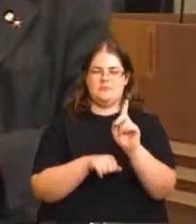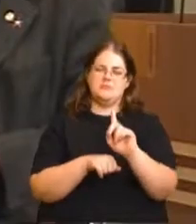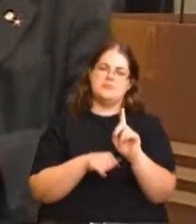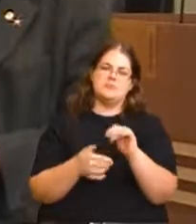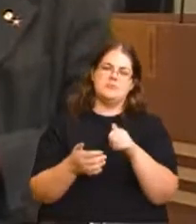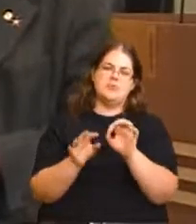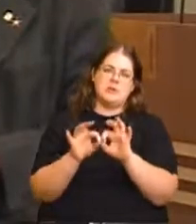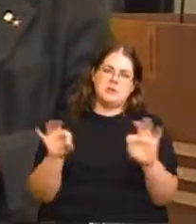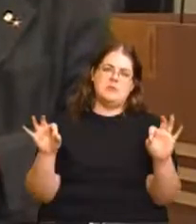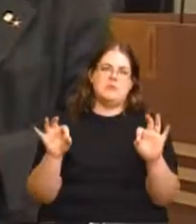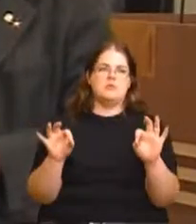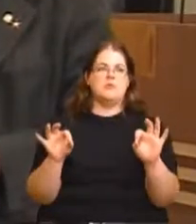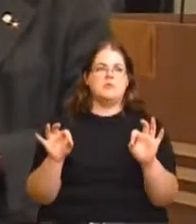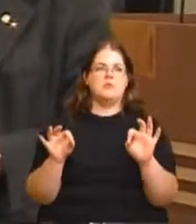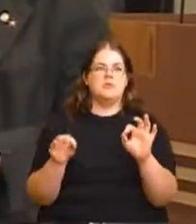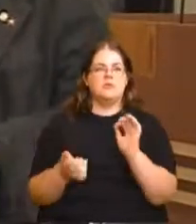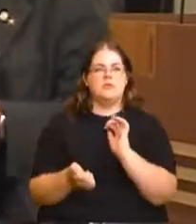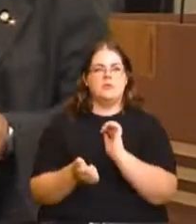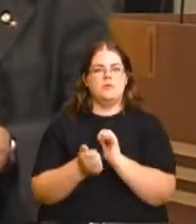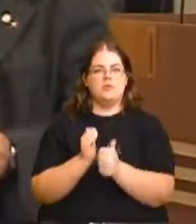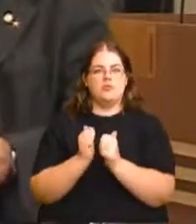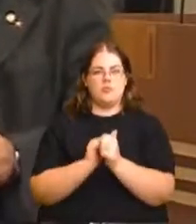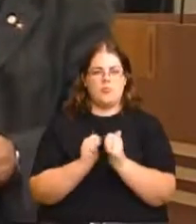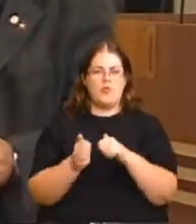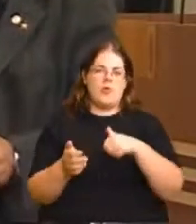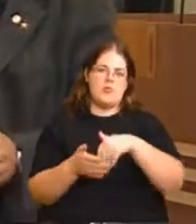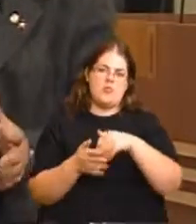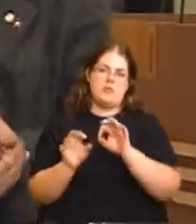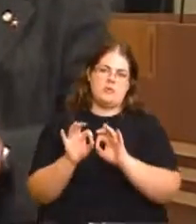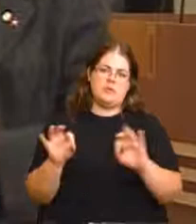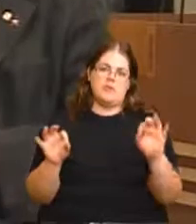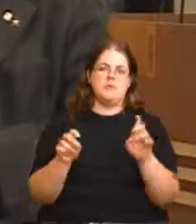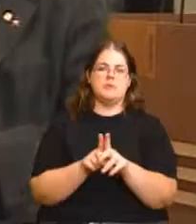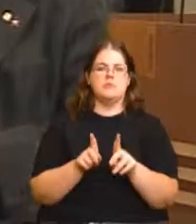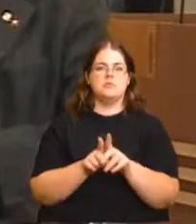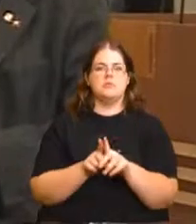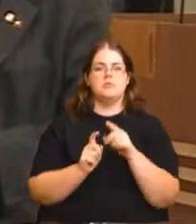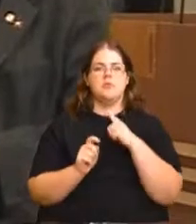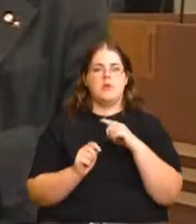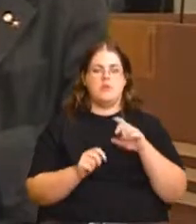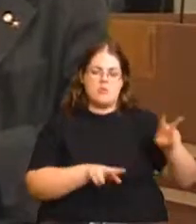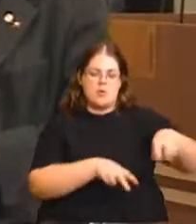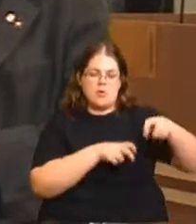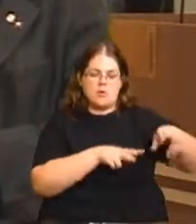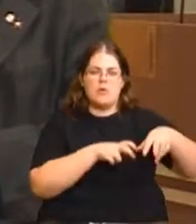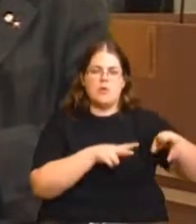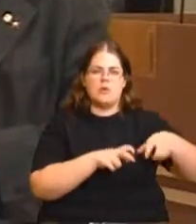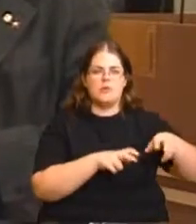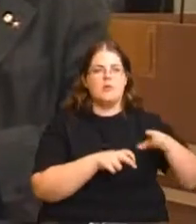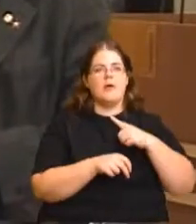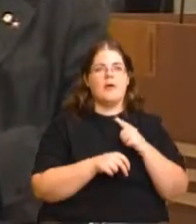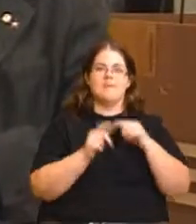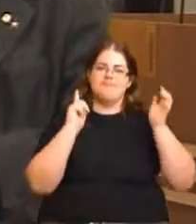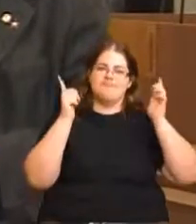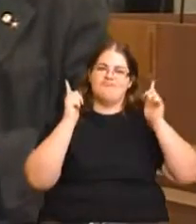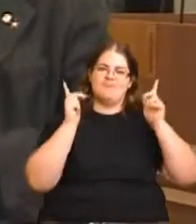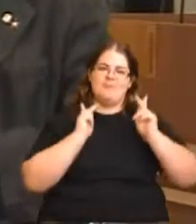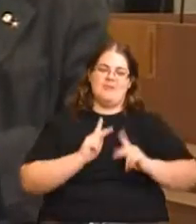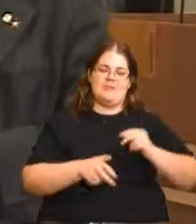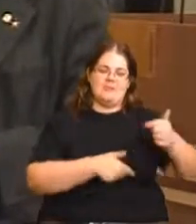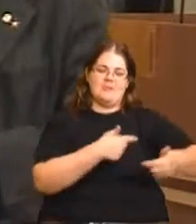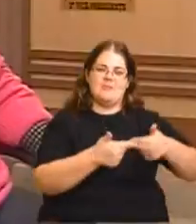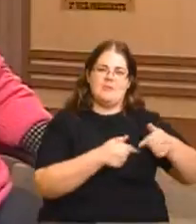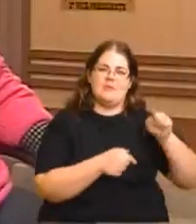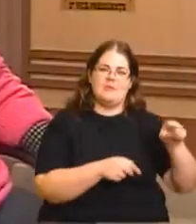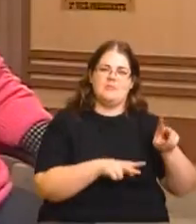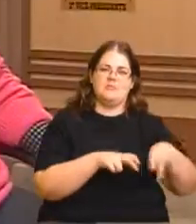futebol... o futebol profissional a gente não pode mais. Um compromisso com o futebol amador, de modo especial o futebol colonial, porque é o lazer do homem do campo. É